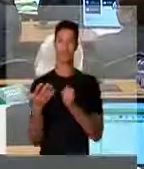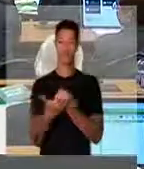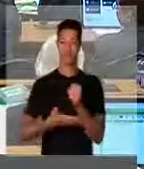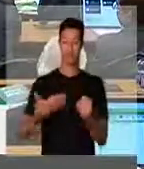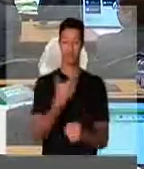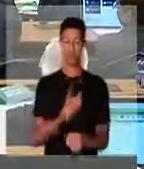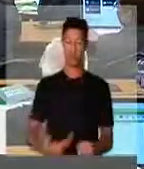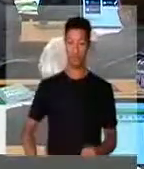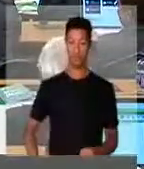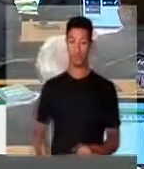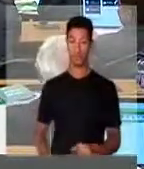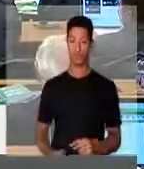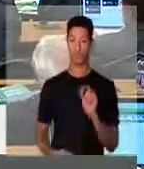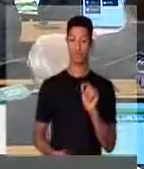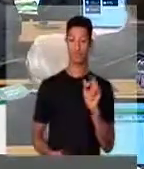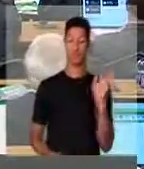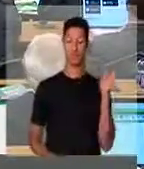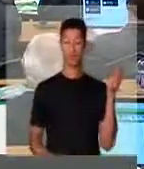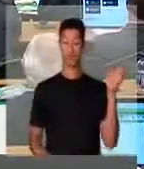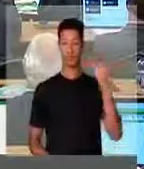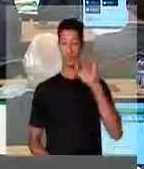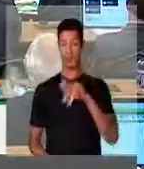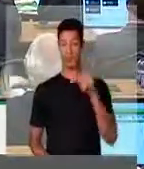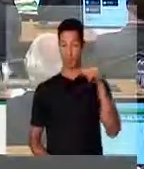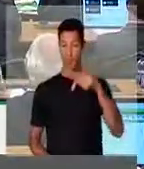base do governo que vem aqui